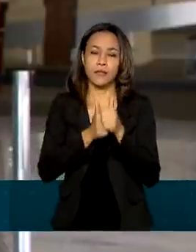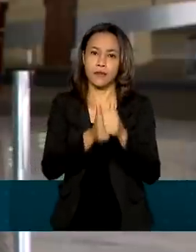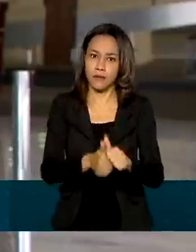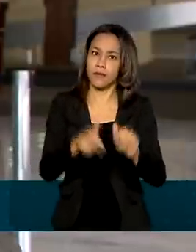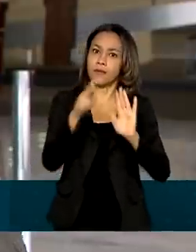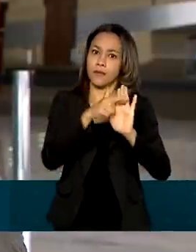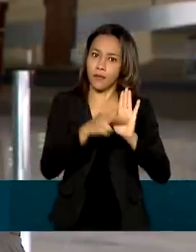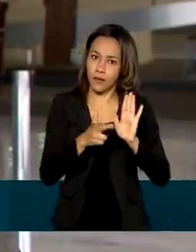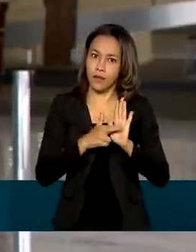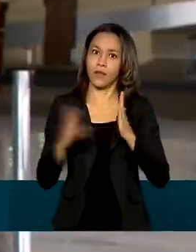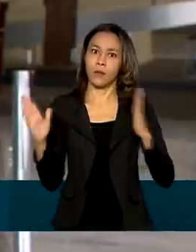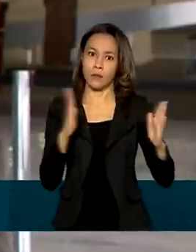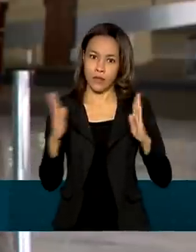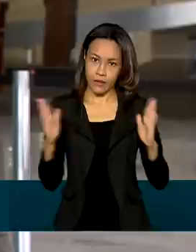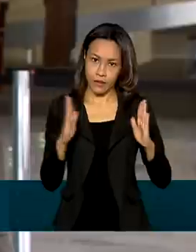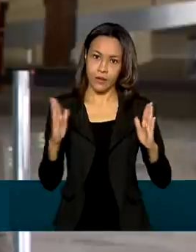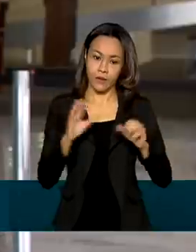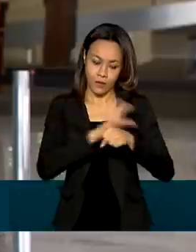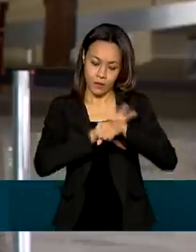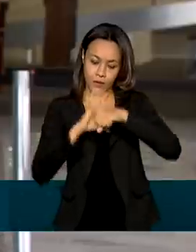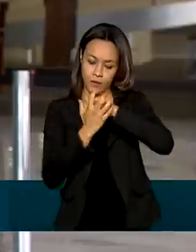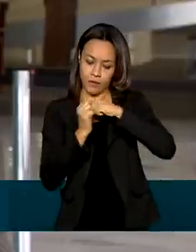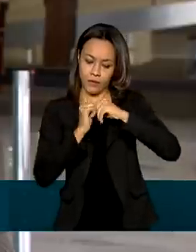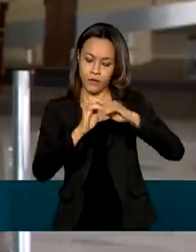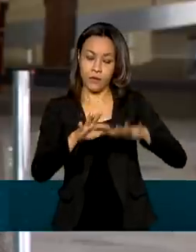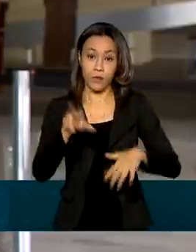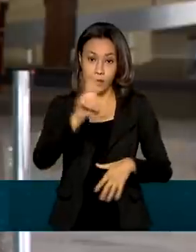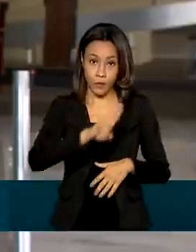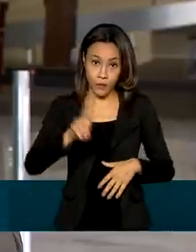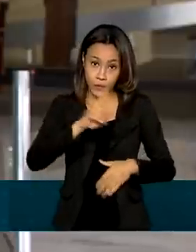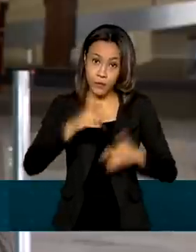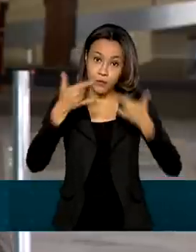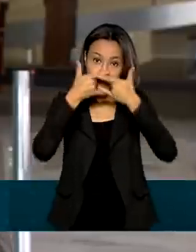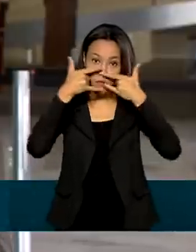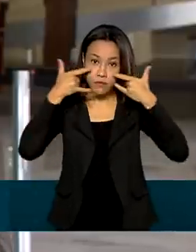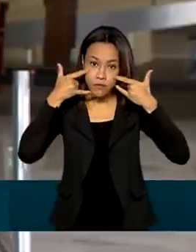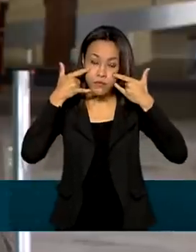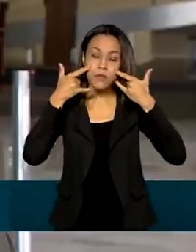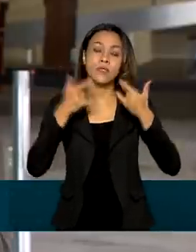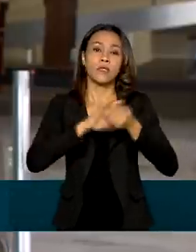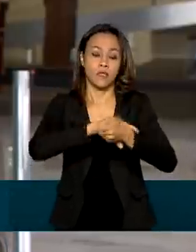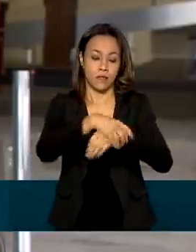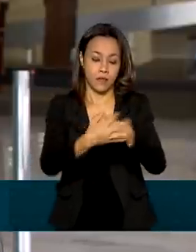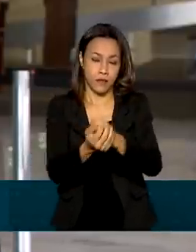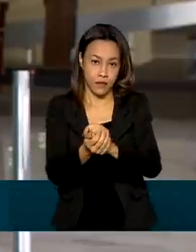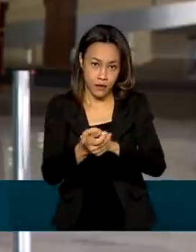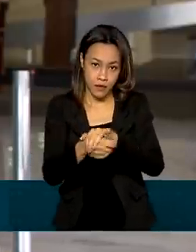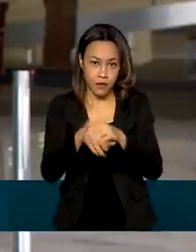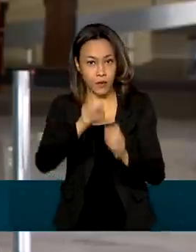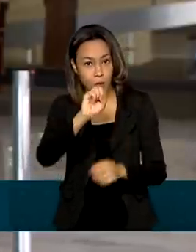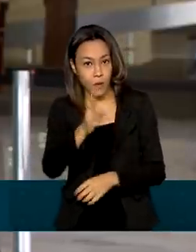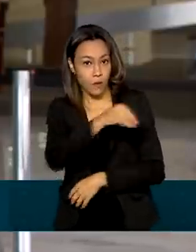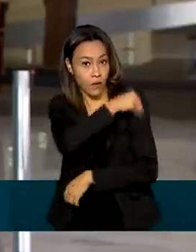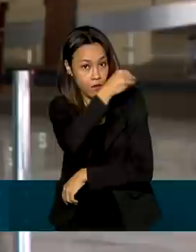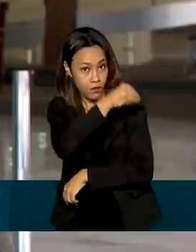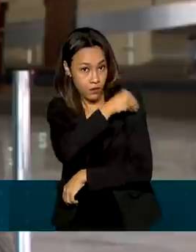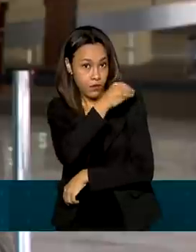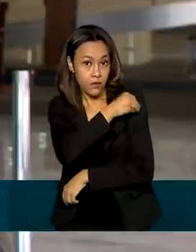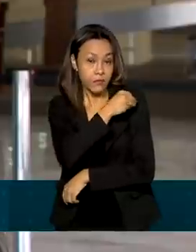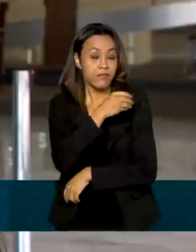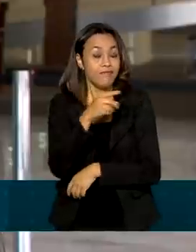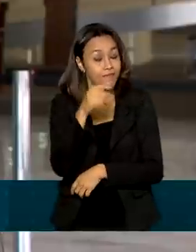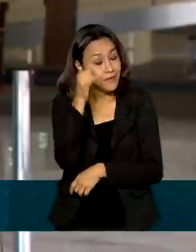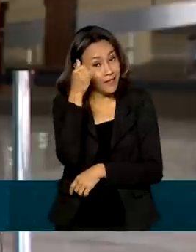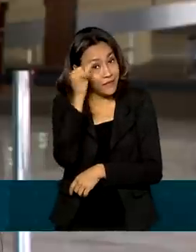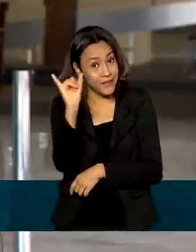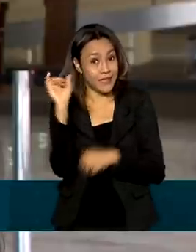durante a pandemia. O uso das máscaras de proteção, também higienizar as mãos com água e sabão ou álcool em gel e, se possível,